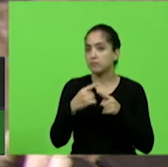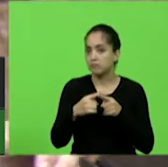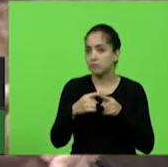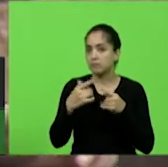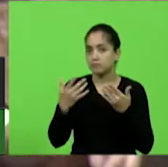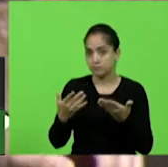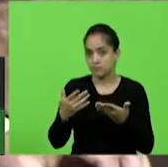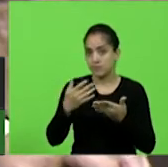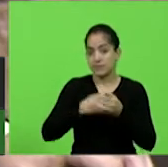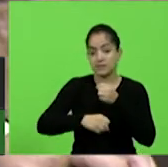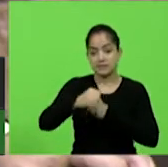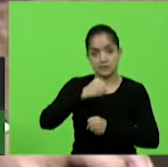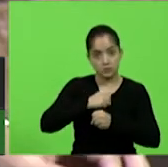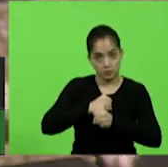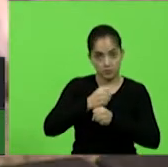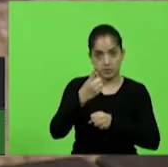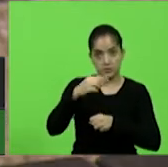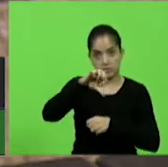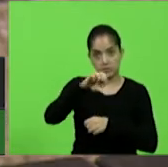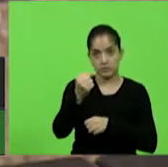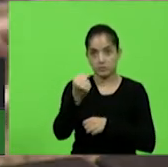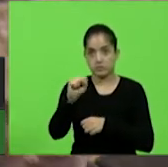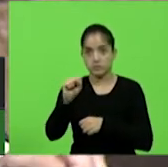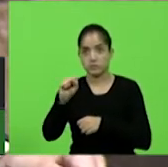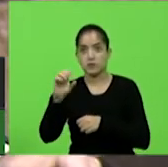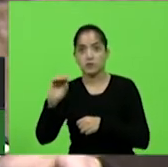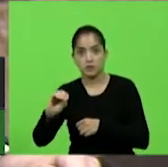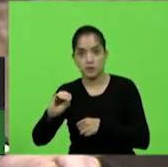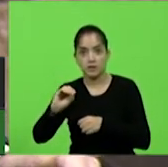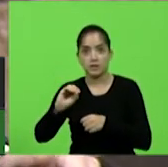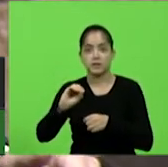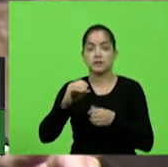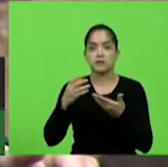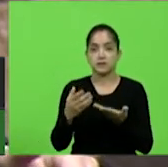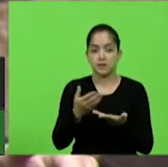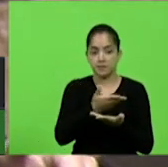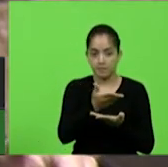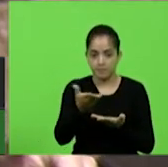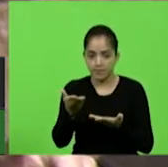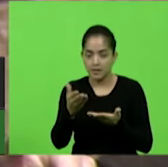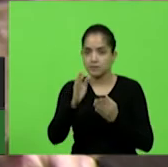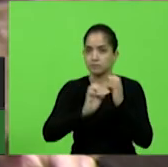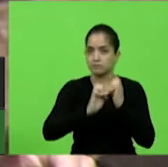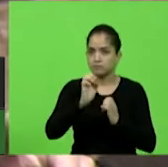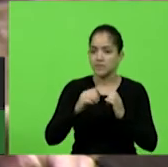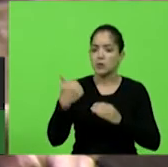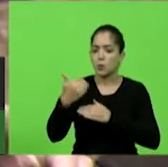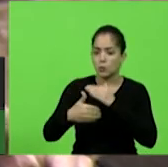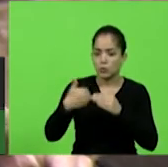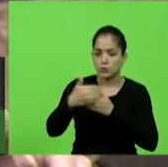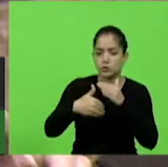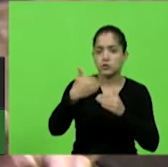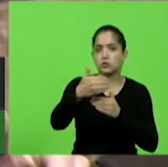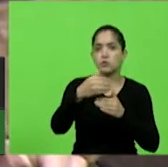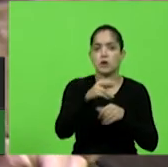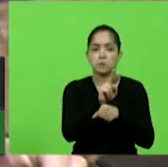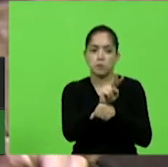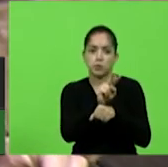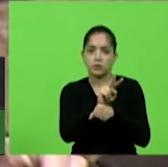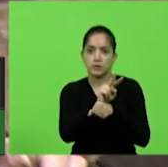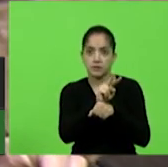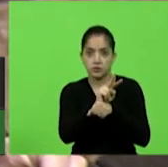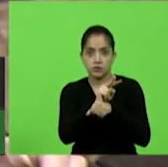em 1980 foi dado um conjunto de autorizações para as mesmas empresas que se perpetuaram lá, sendo protegidas por